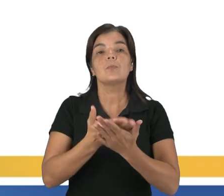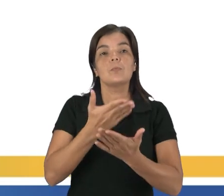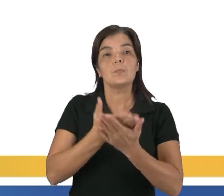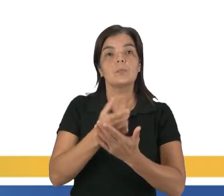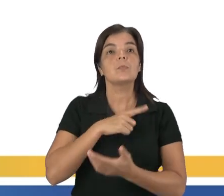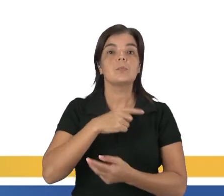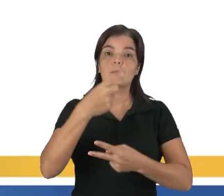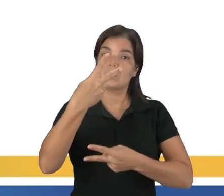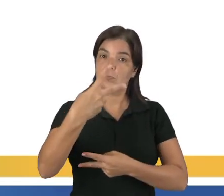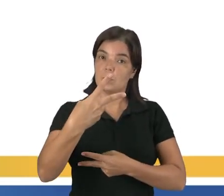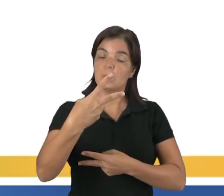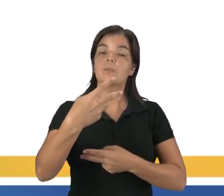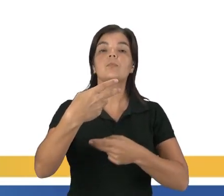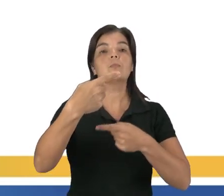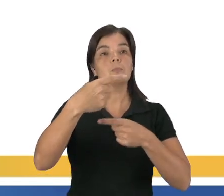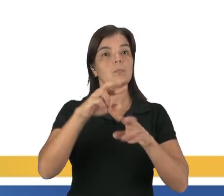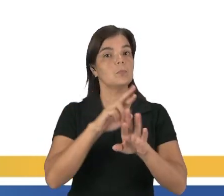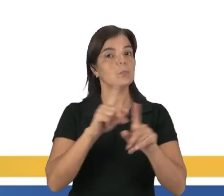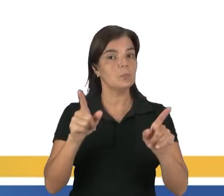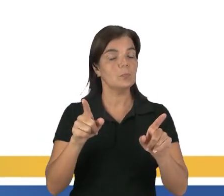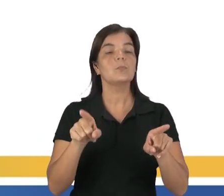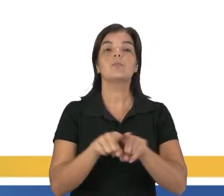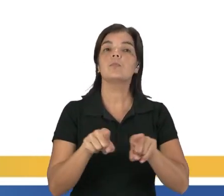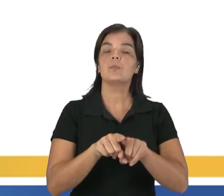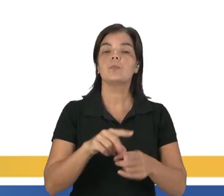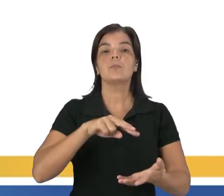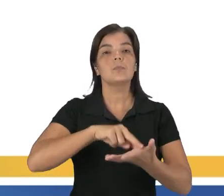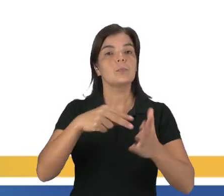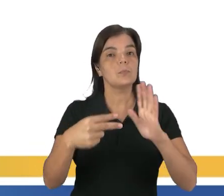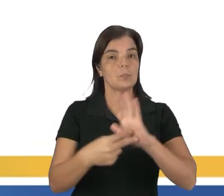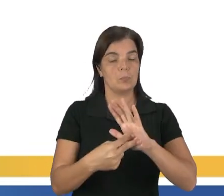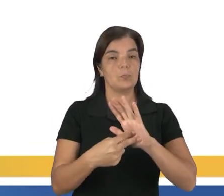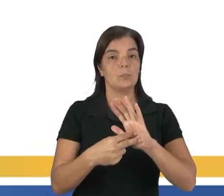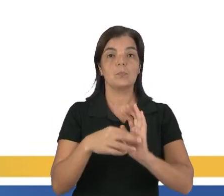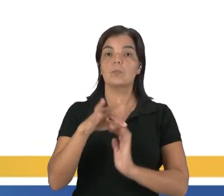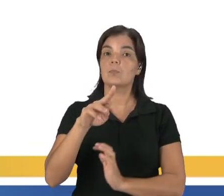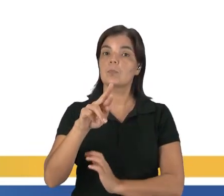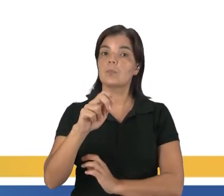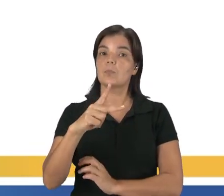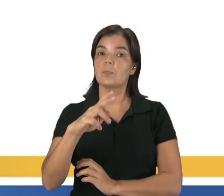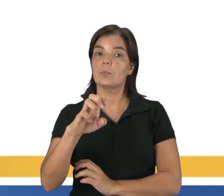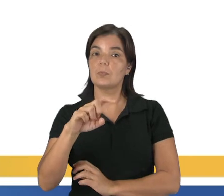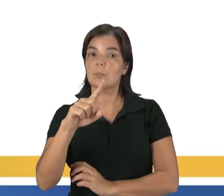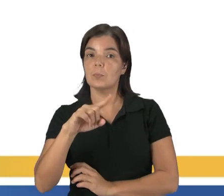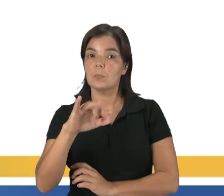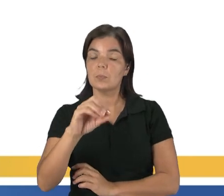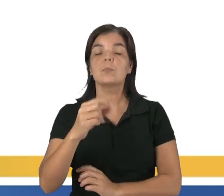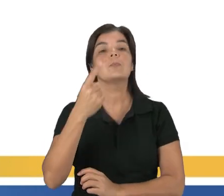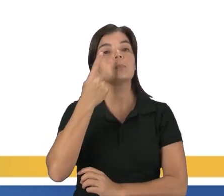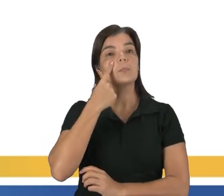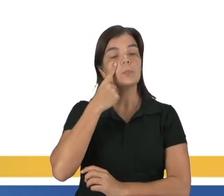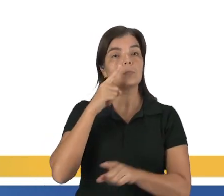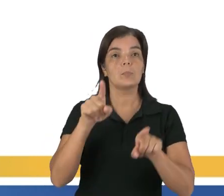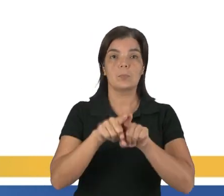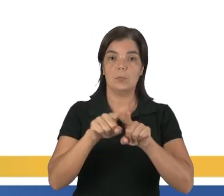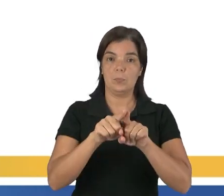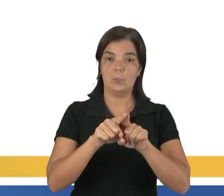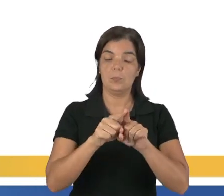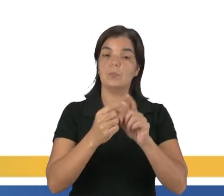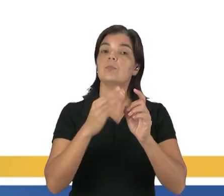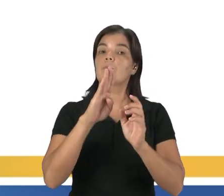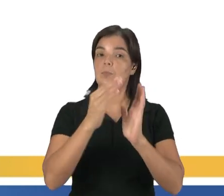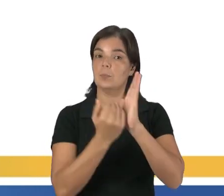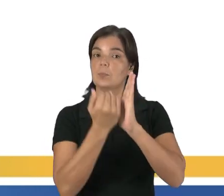E aqui ele tem dois lados paralelos e outros dois não paralelos, ou seja, aqui é um trapézio. Então você percebe que temos a base maior